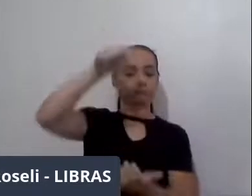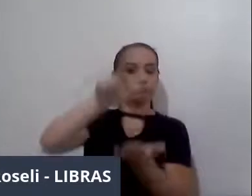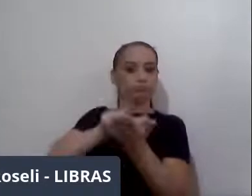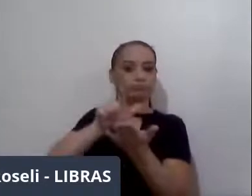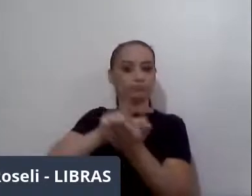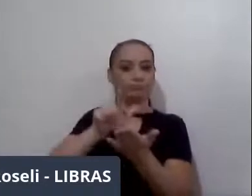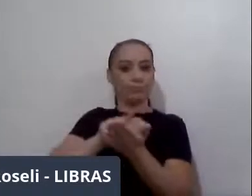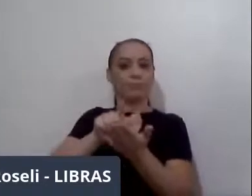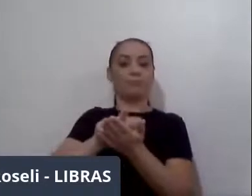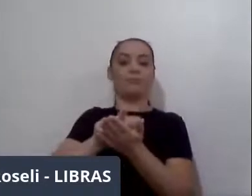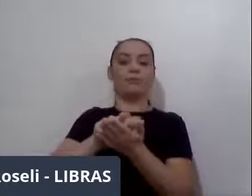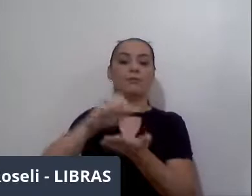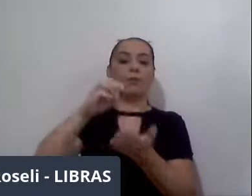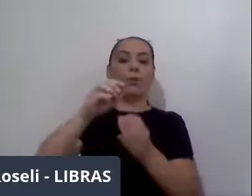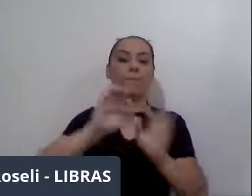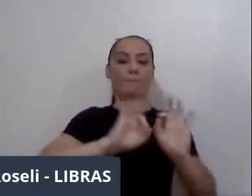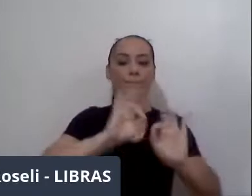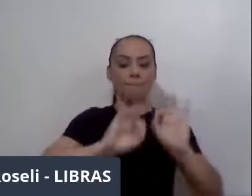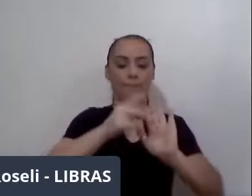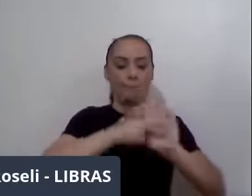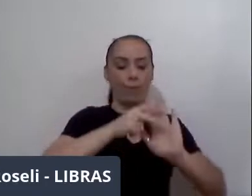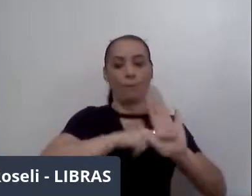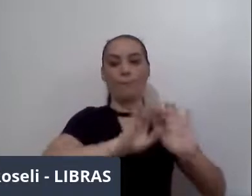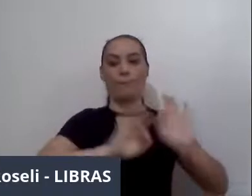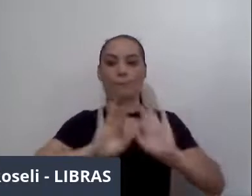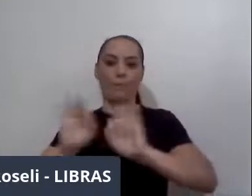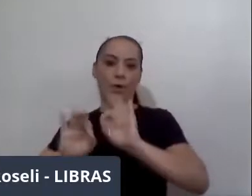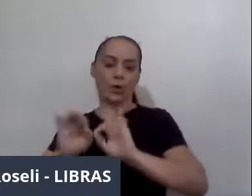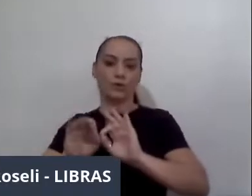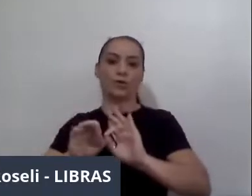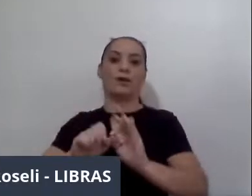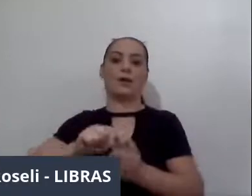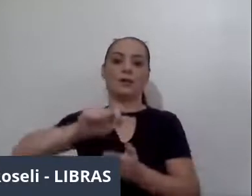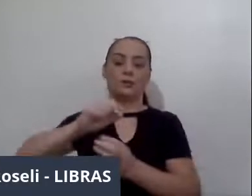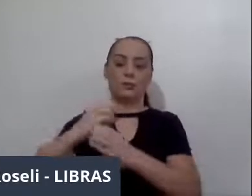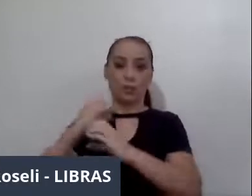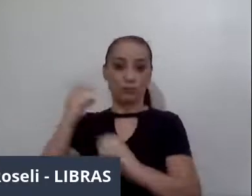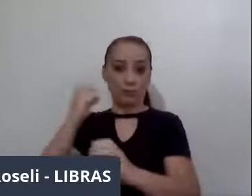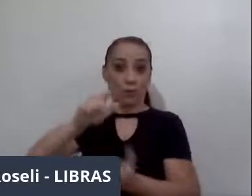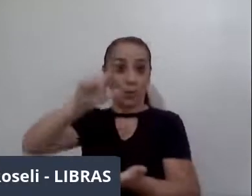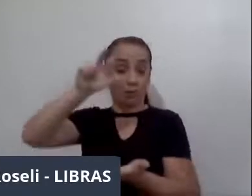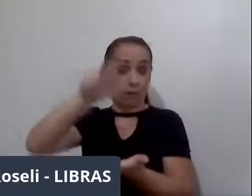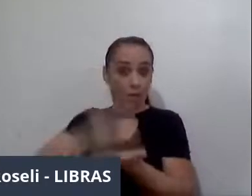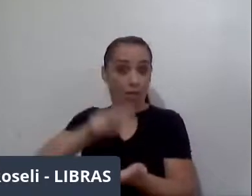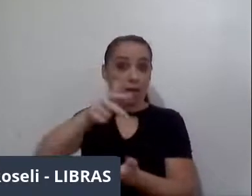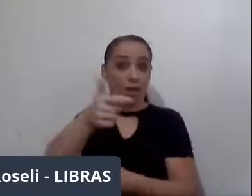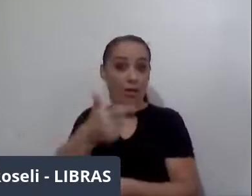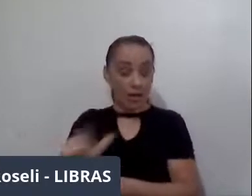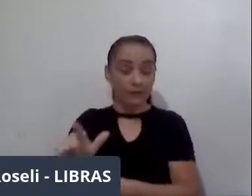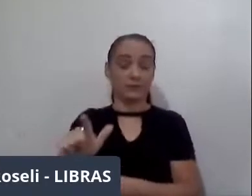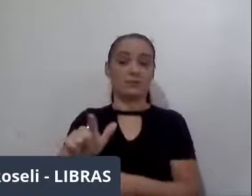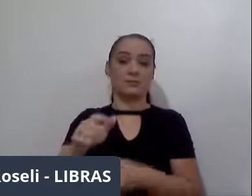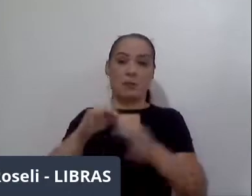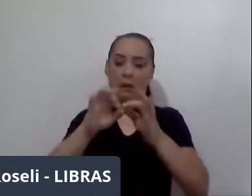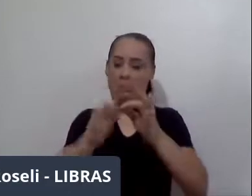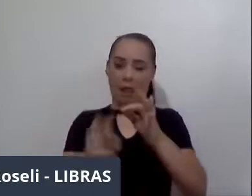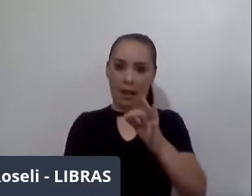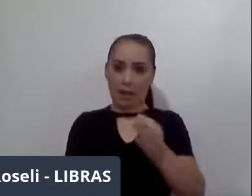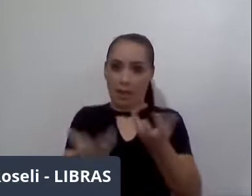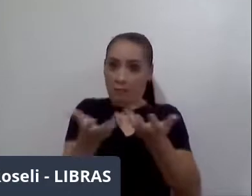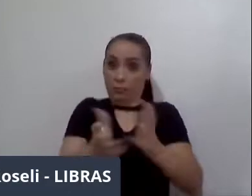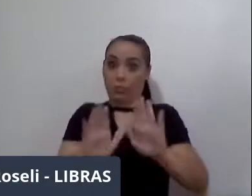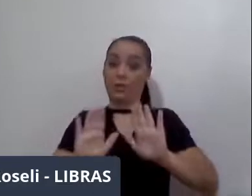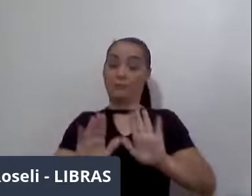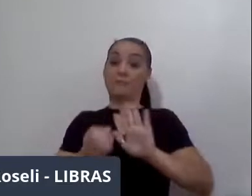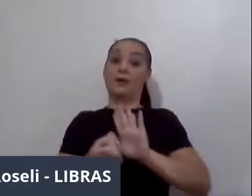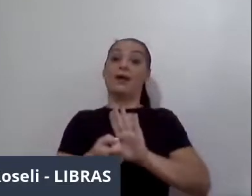é o projeto de revalidação de diplomas. Bom, eu pretendo não me delongar muito, mas de imediato, antes de trazer os